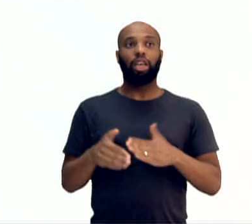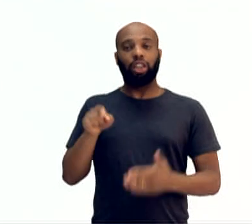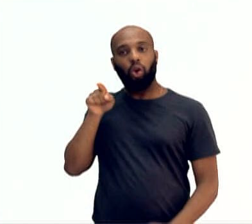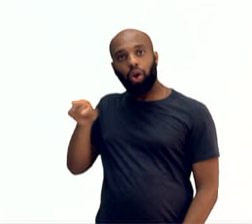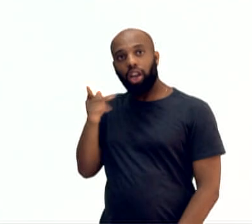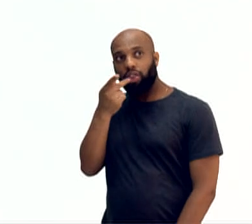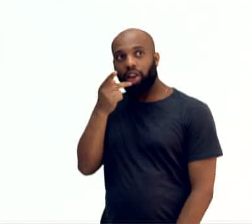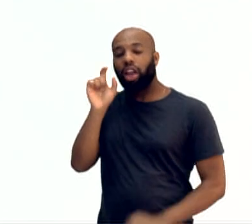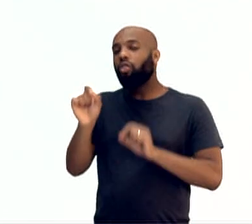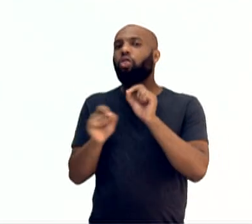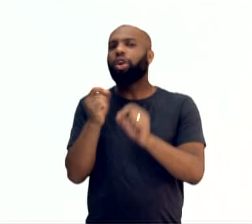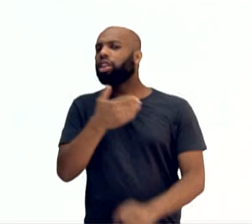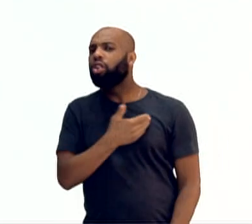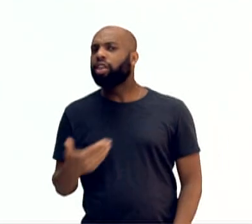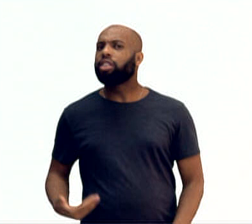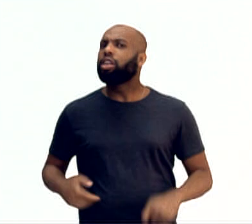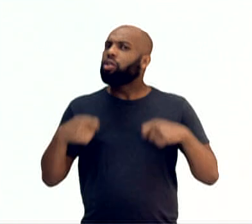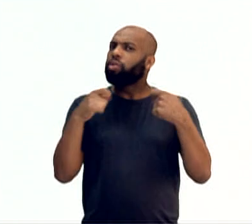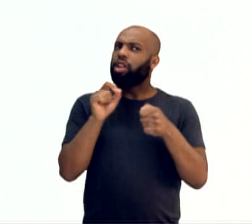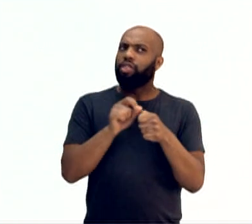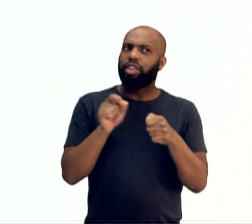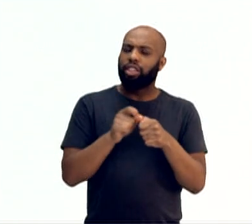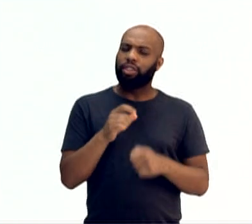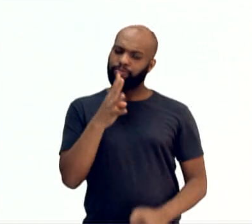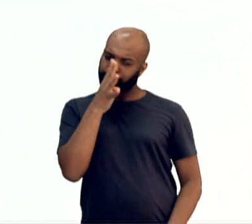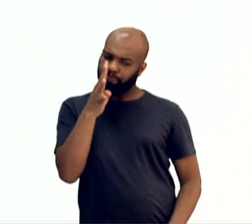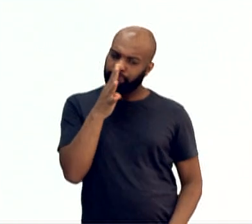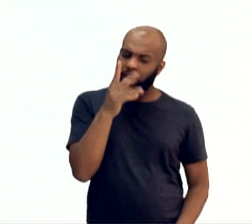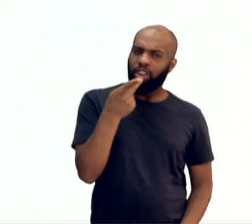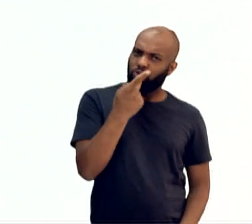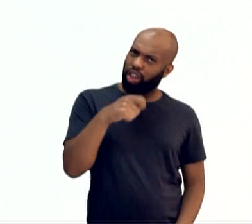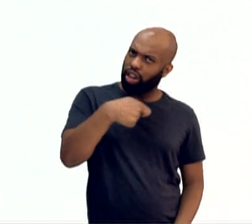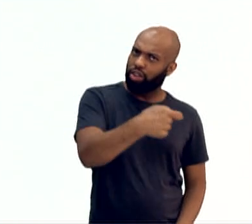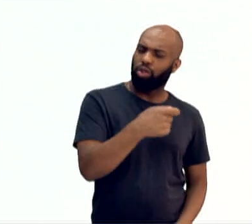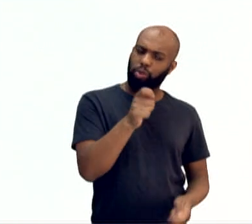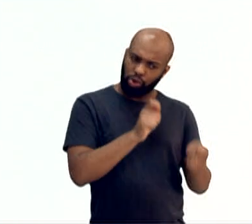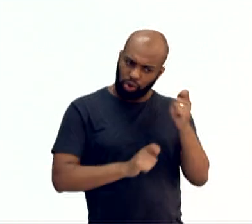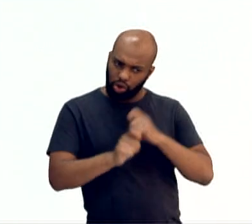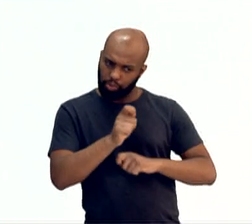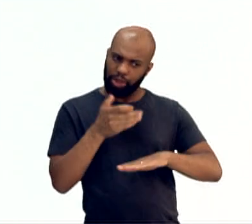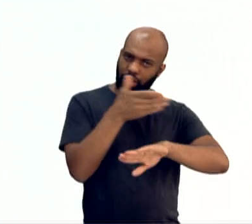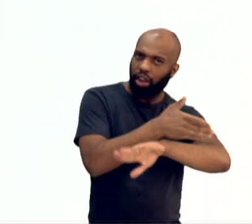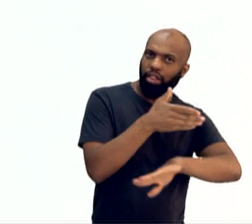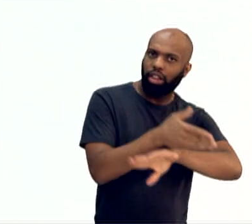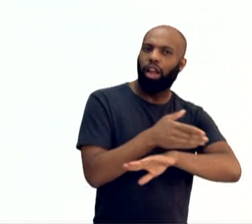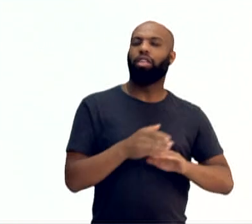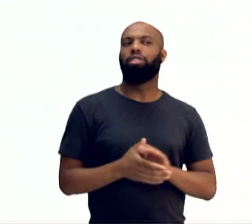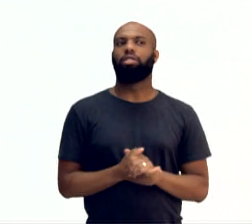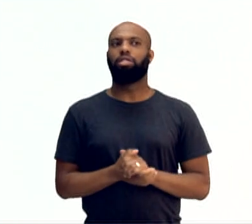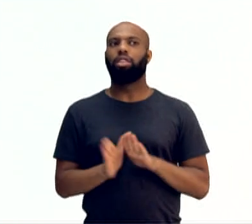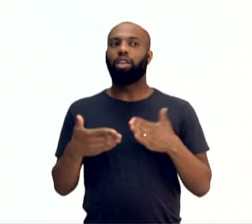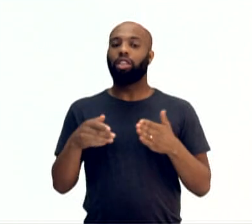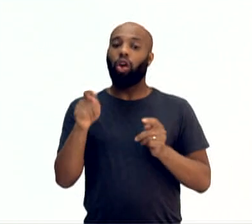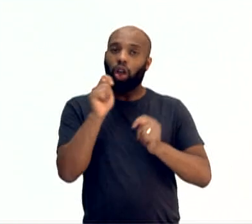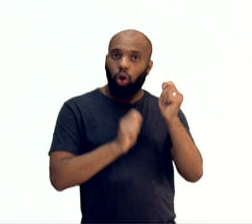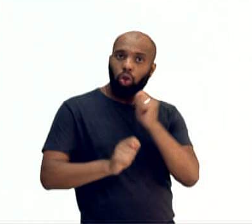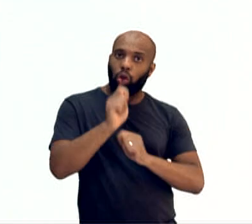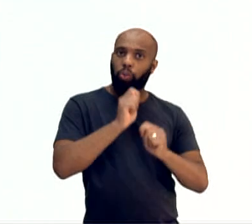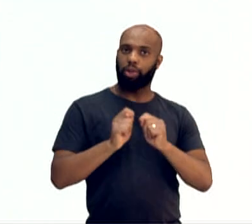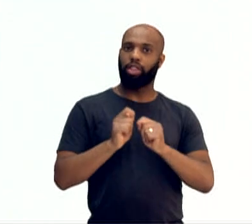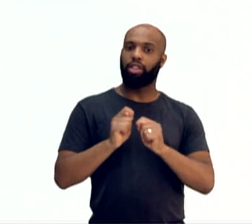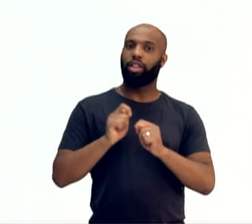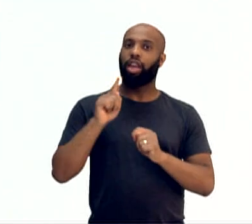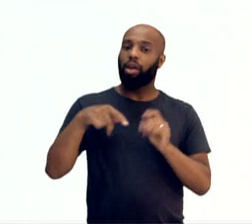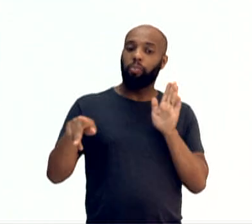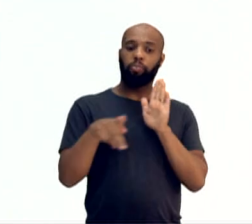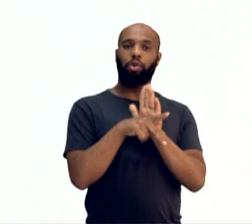deveria intervir no domínio econômico para garantir o pleno emprego. Intervenção. Então, a questão econômica ela é estrita